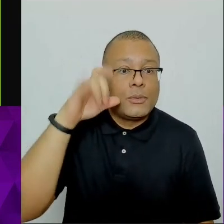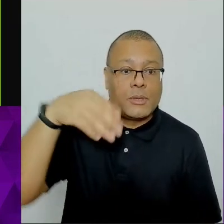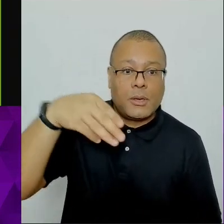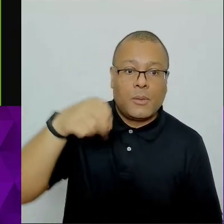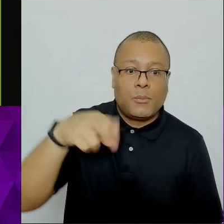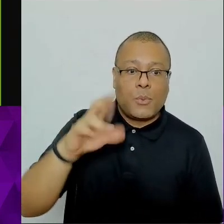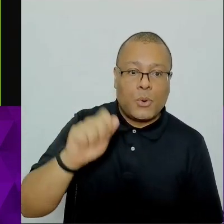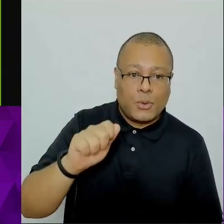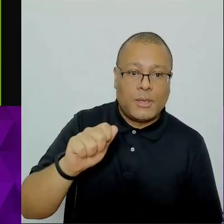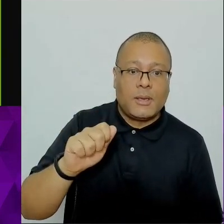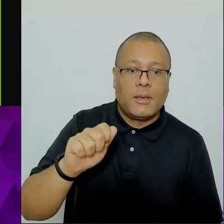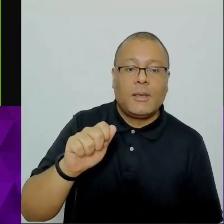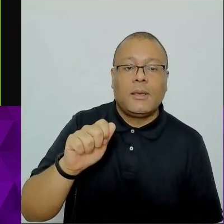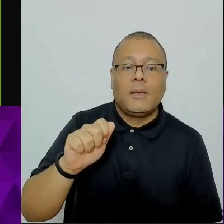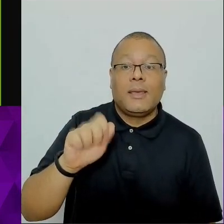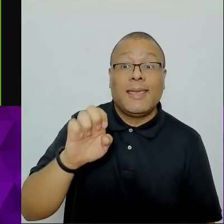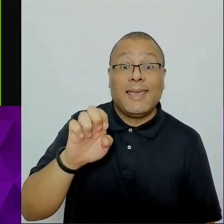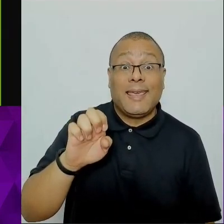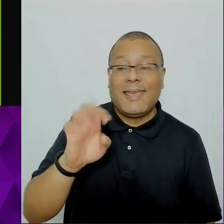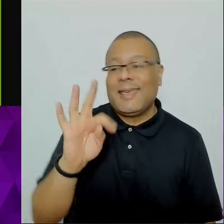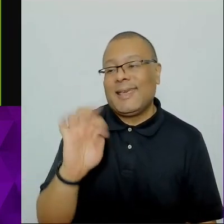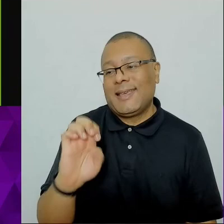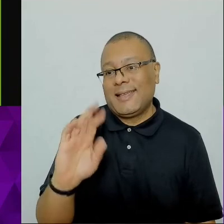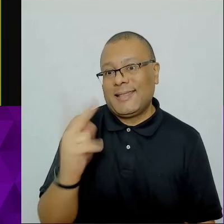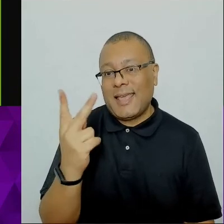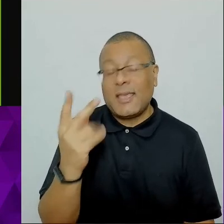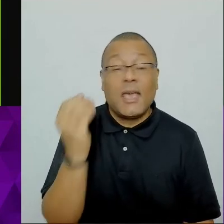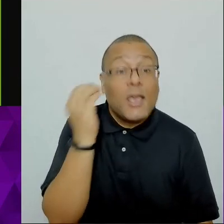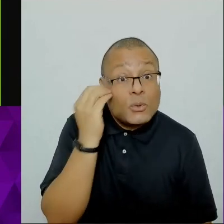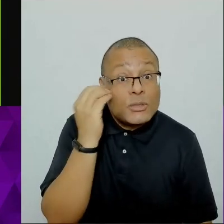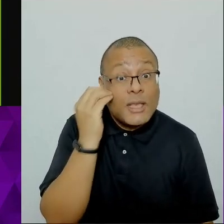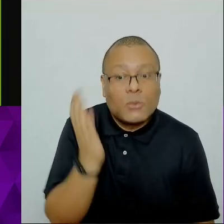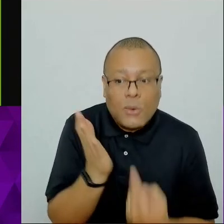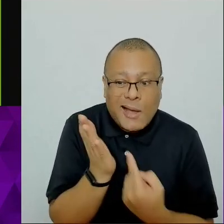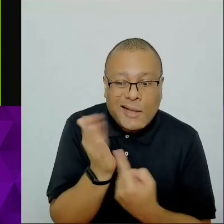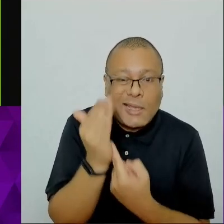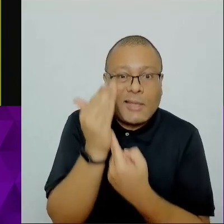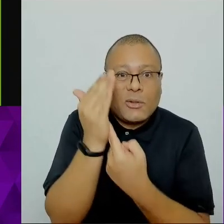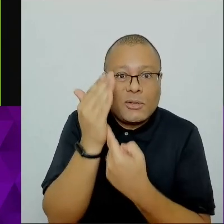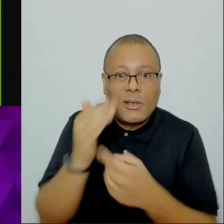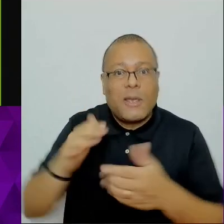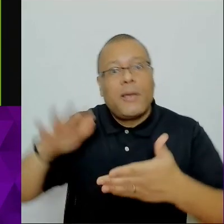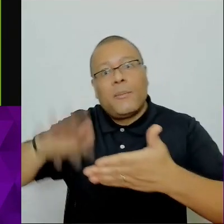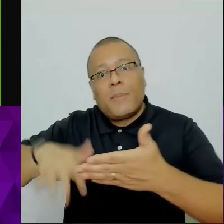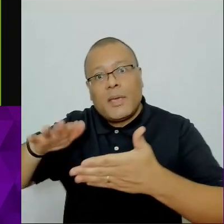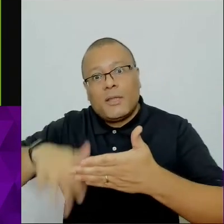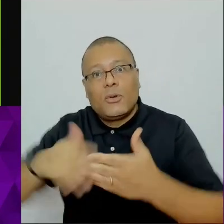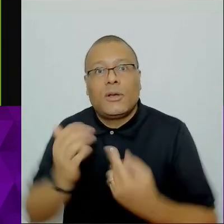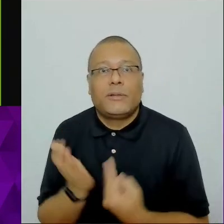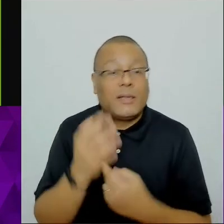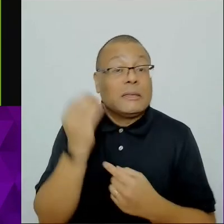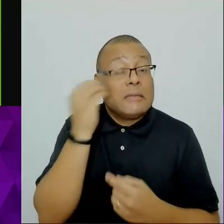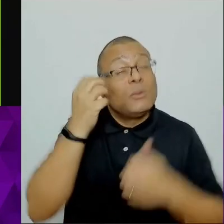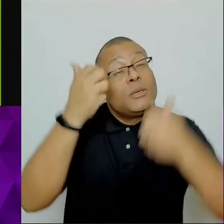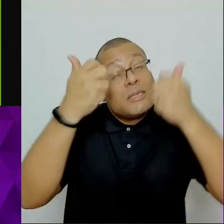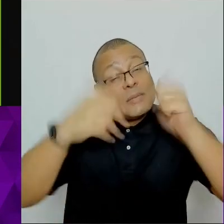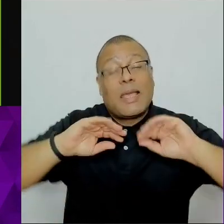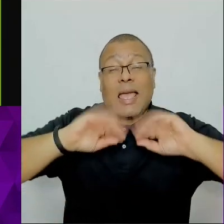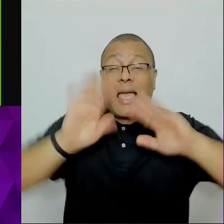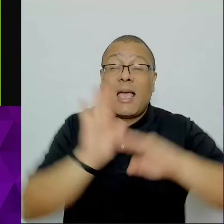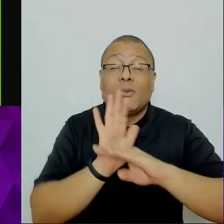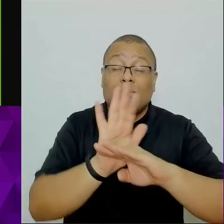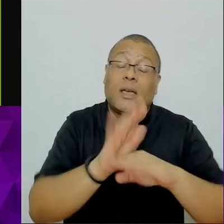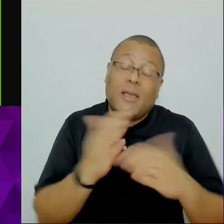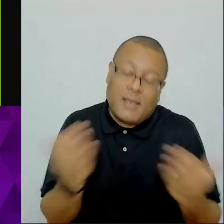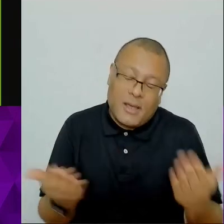Tech, onde eu até brinco que eu tento descomplicar aí as coisas de back-end e de tecnologia em geral. Então,